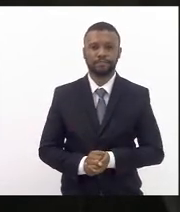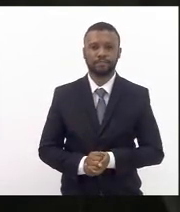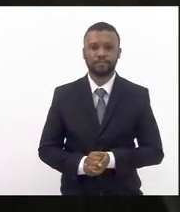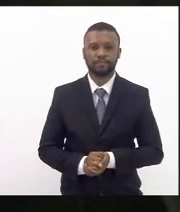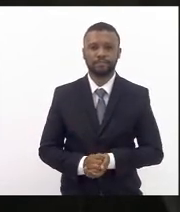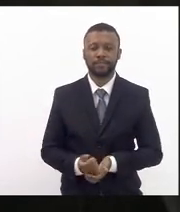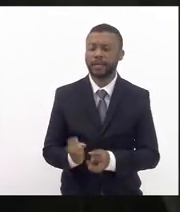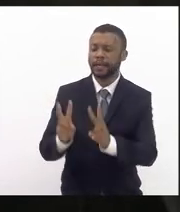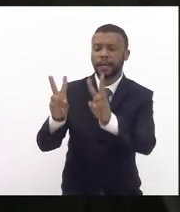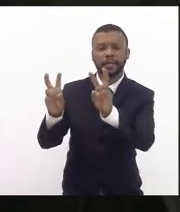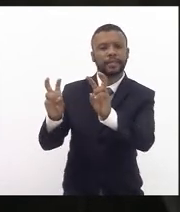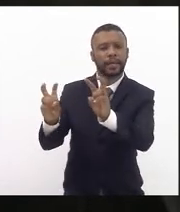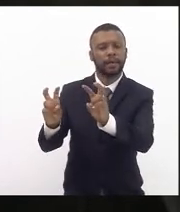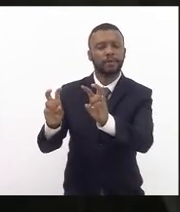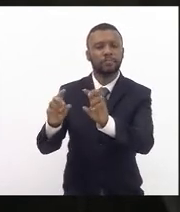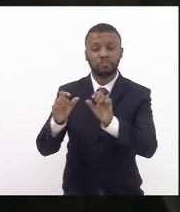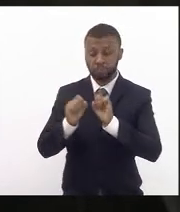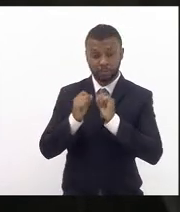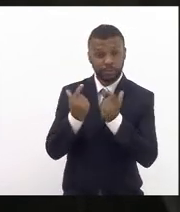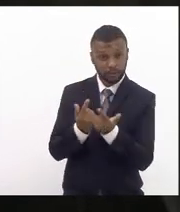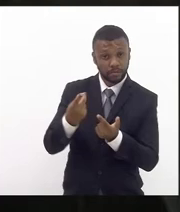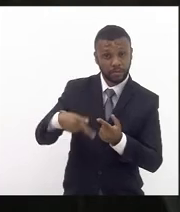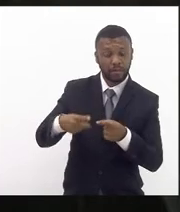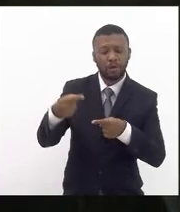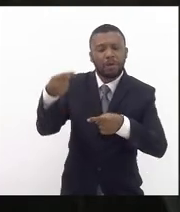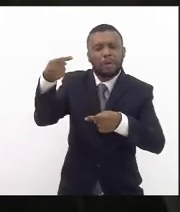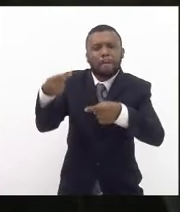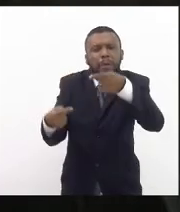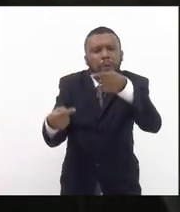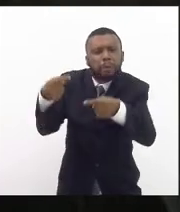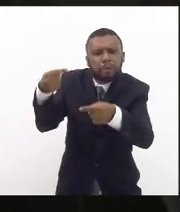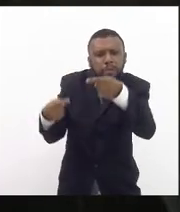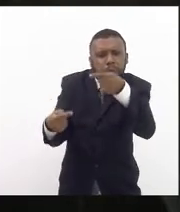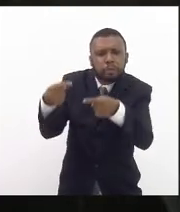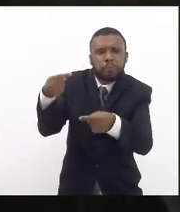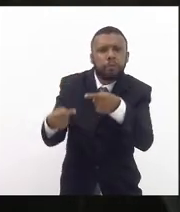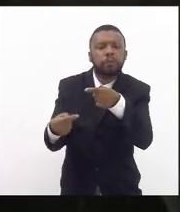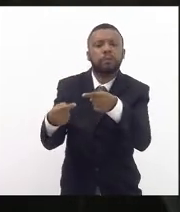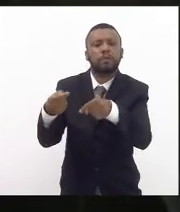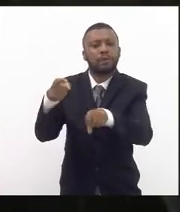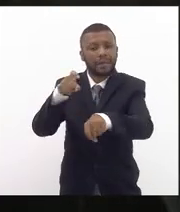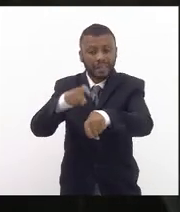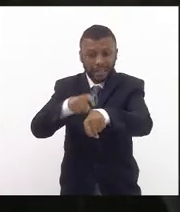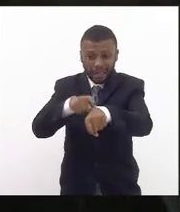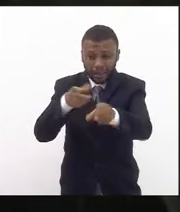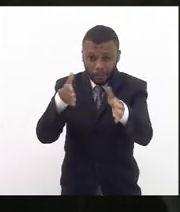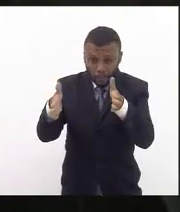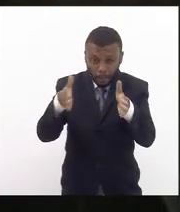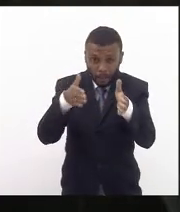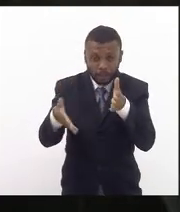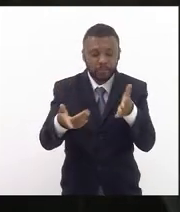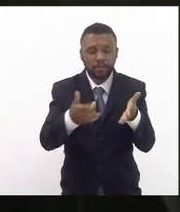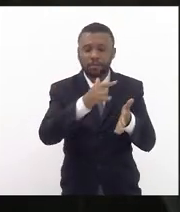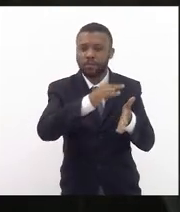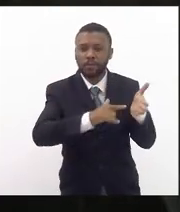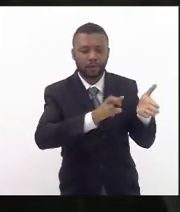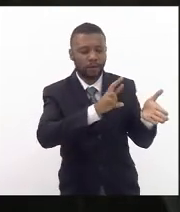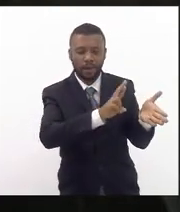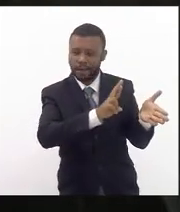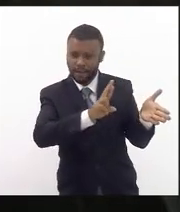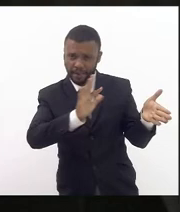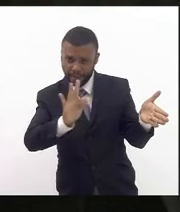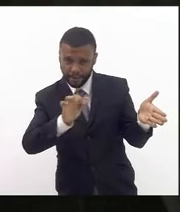discutimos muito nessa casa durante todo o debate do regime de recuperação fiscal e de